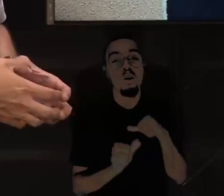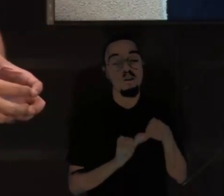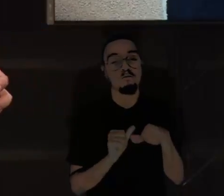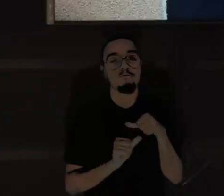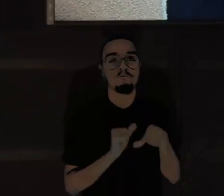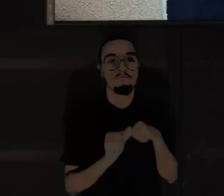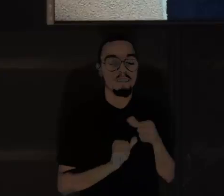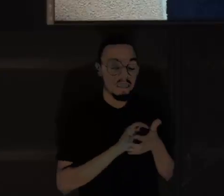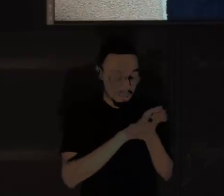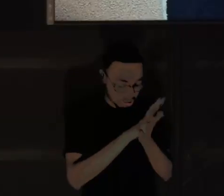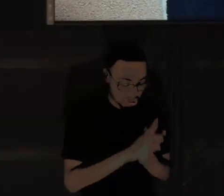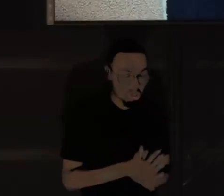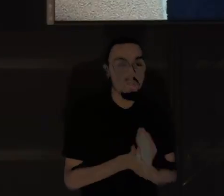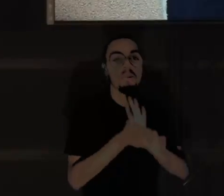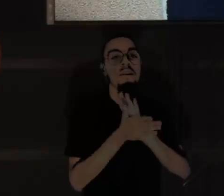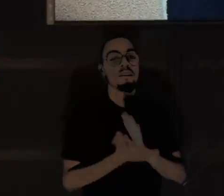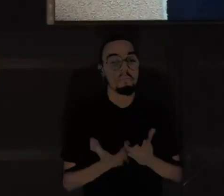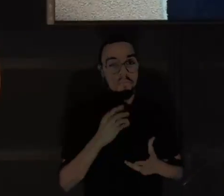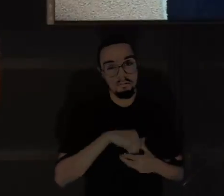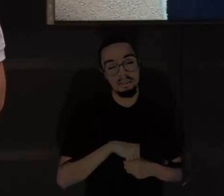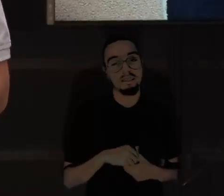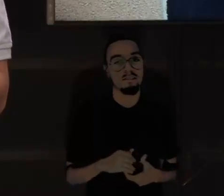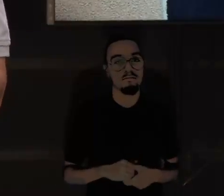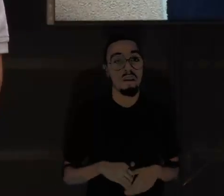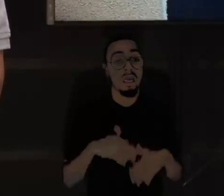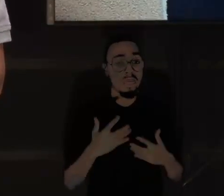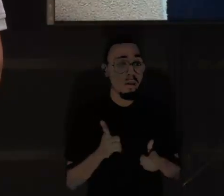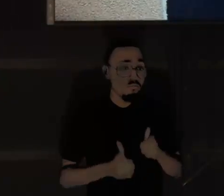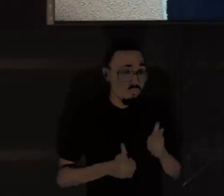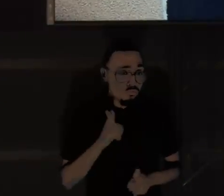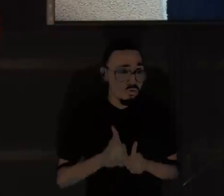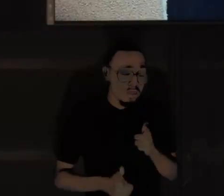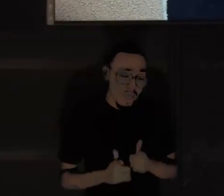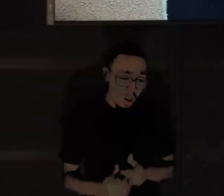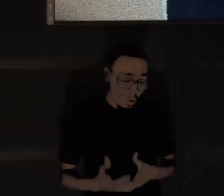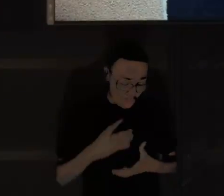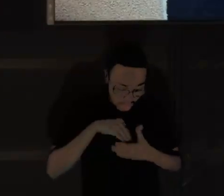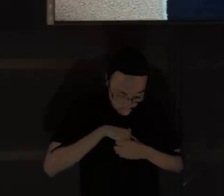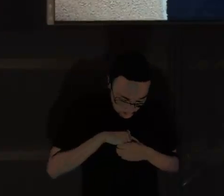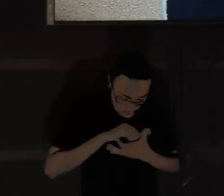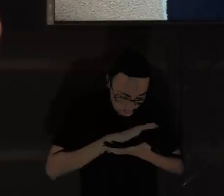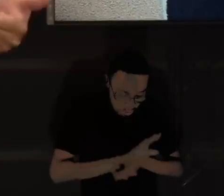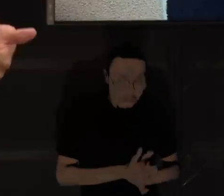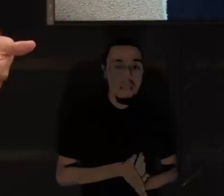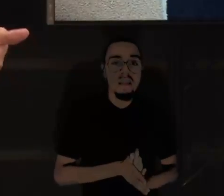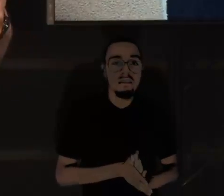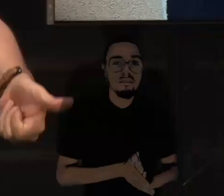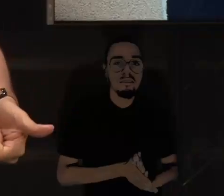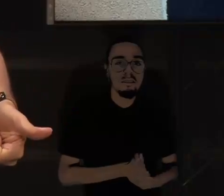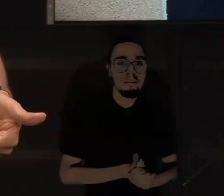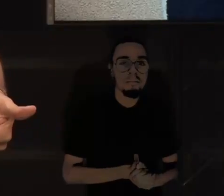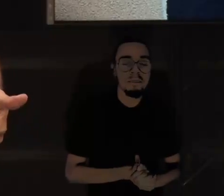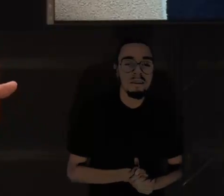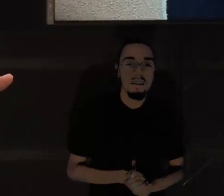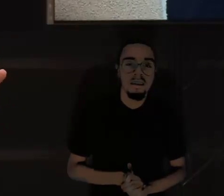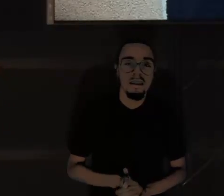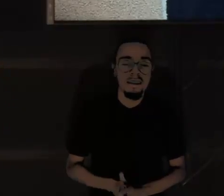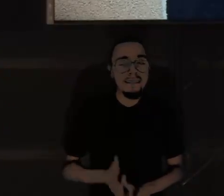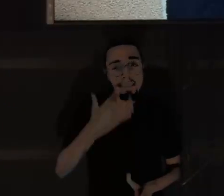destruído. De repente Gideão não consegue olhar para aquilo que Deus tem dito e dizer: legal, eu vou